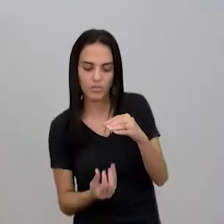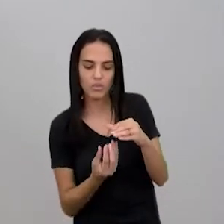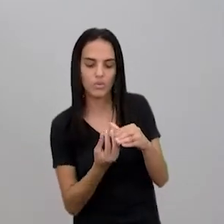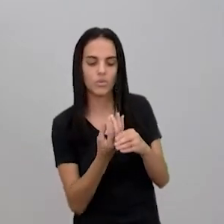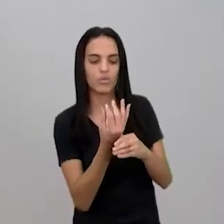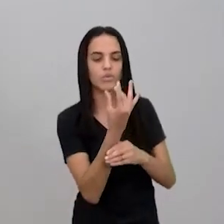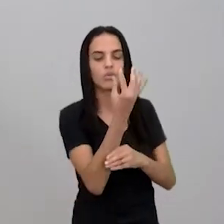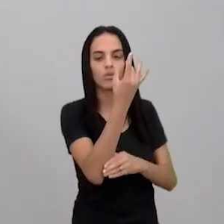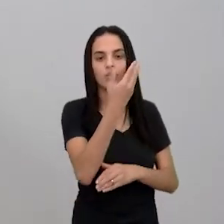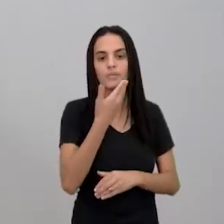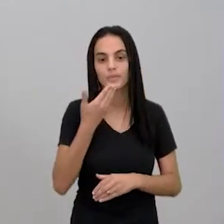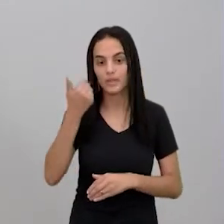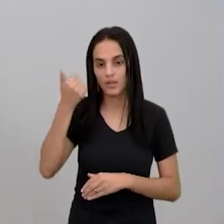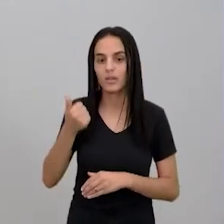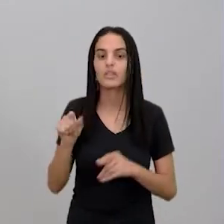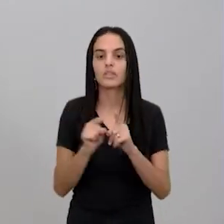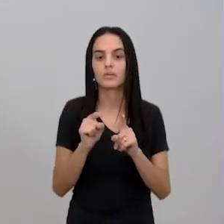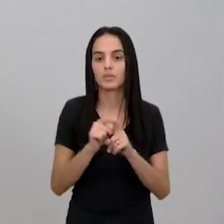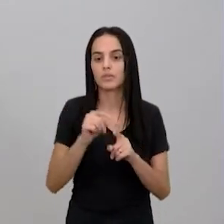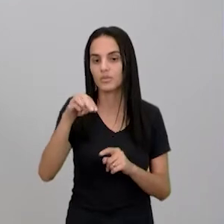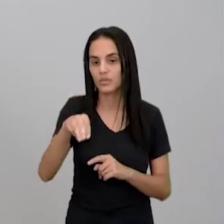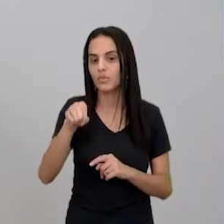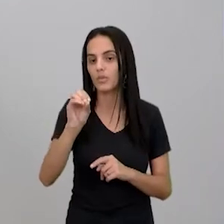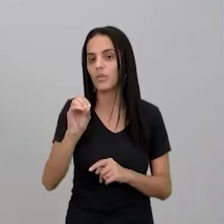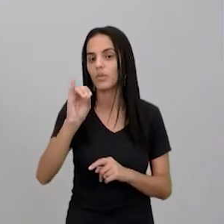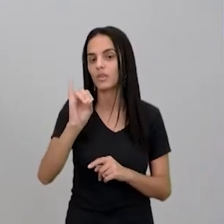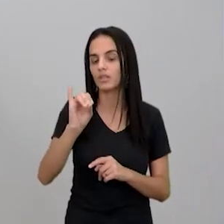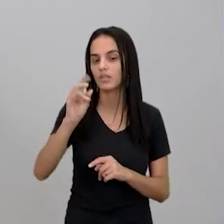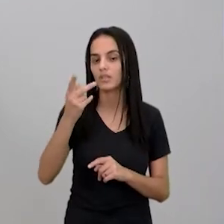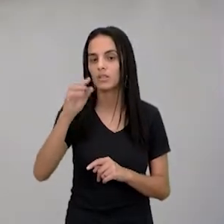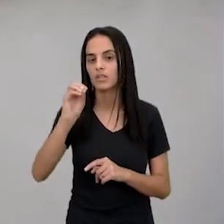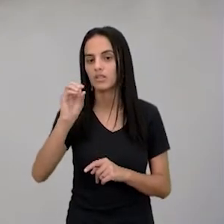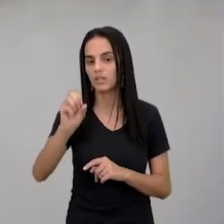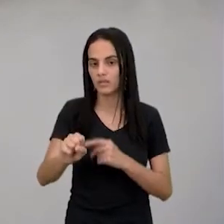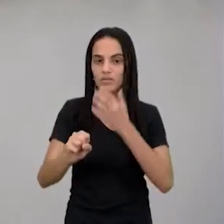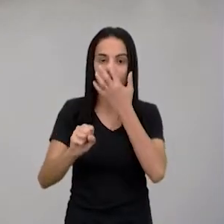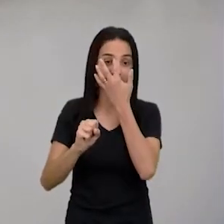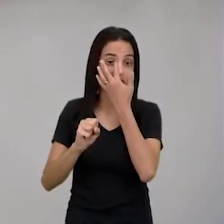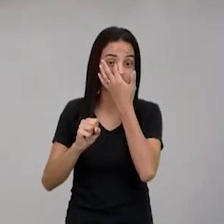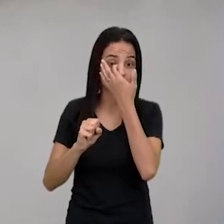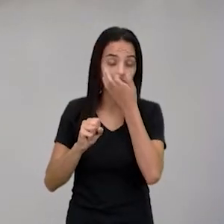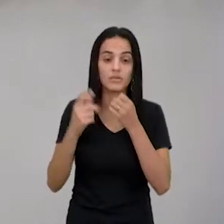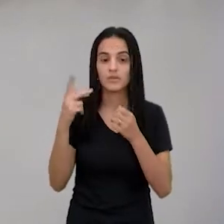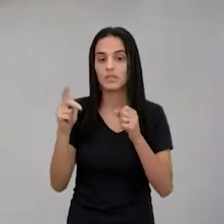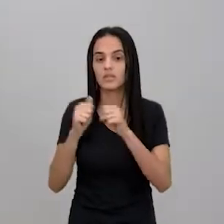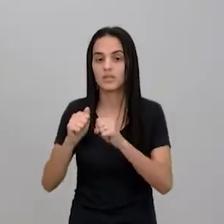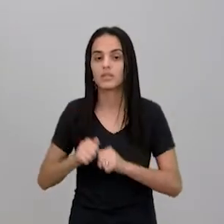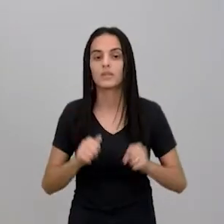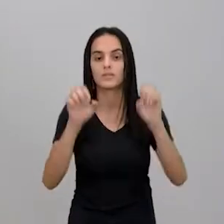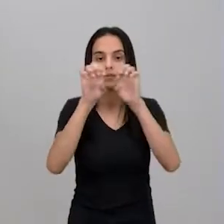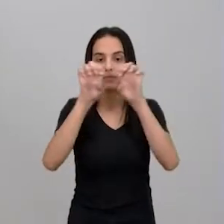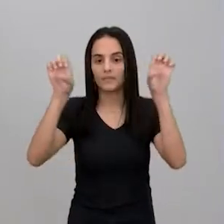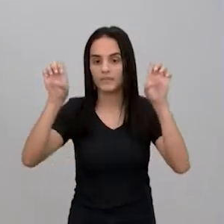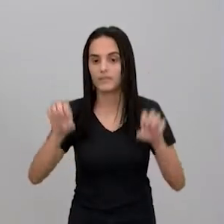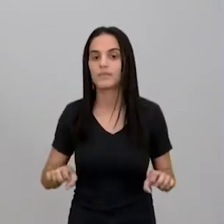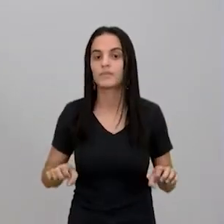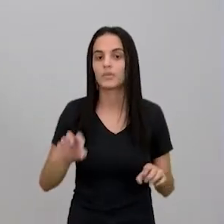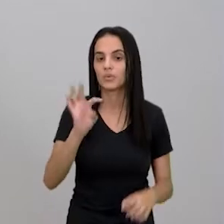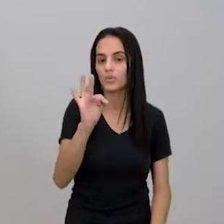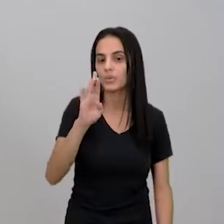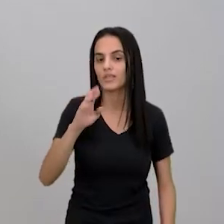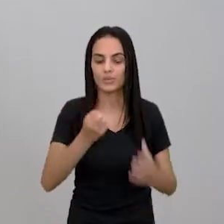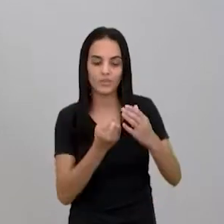pouquinho a respeito das habilidades que a gente propõe então para nossa aula de hoje. As habilidades, então, dos eixos